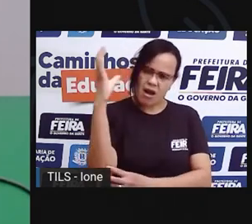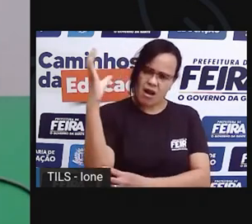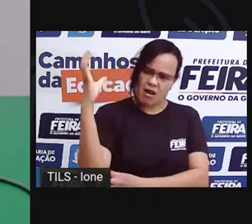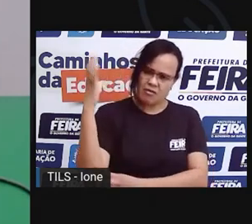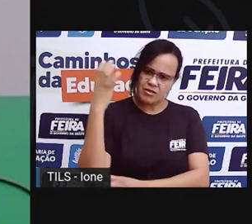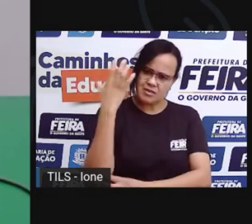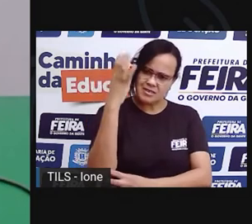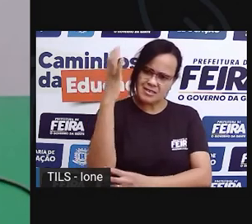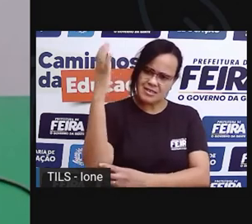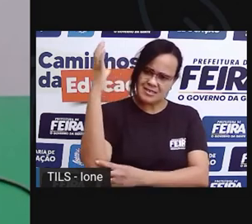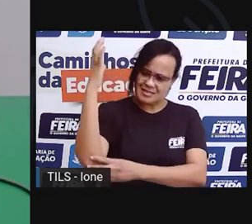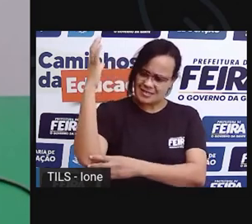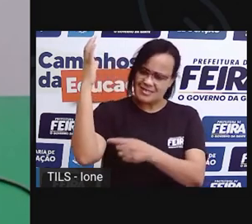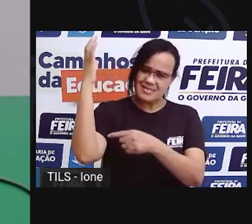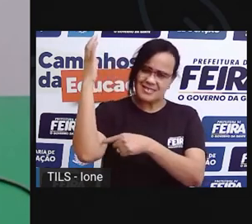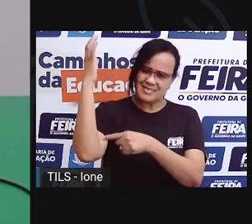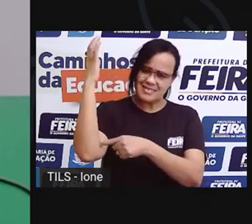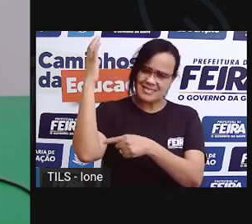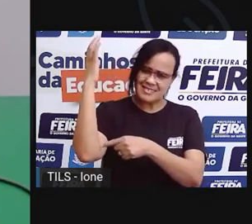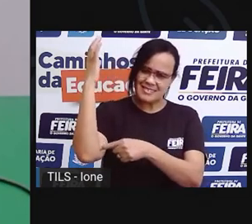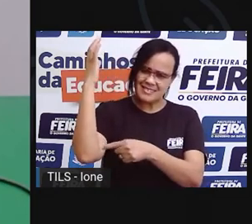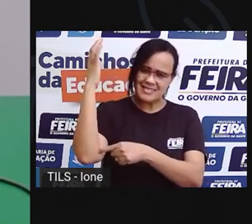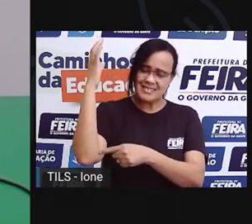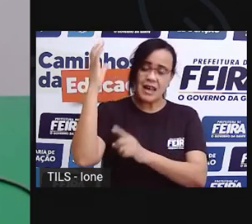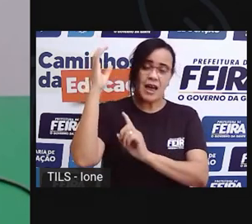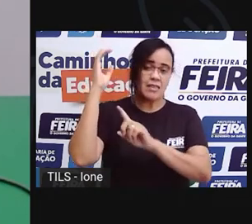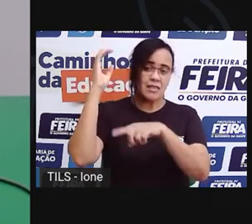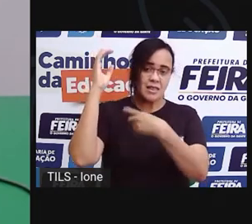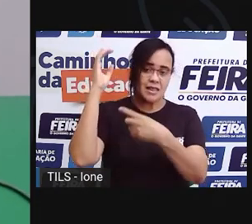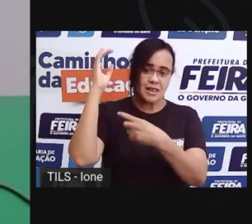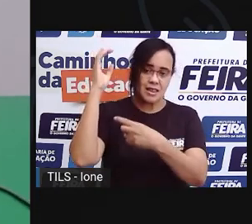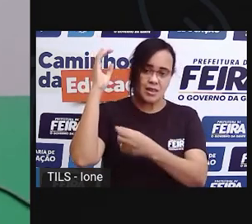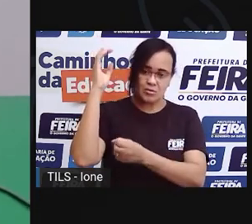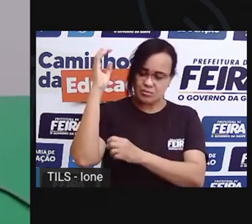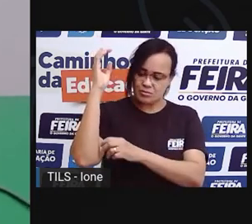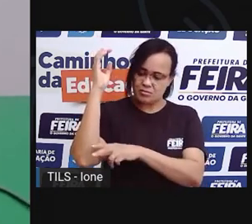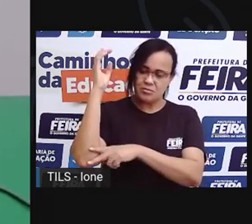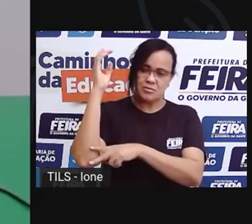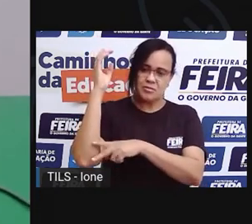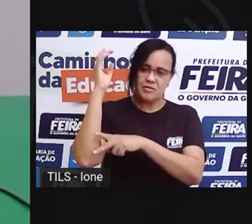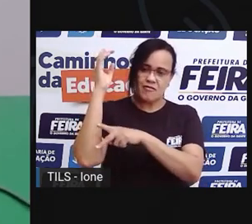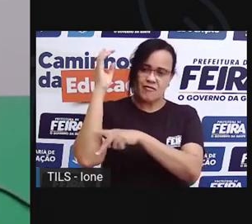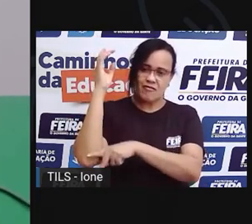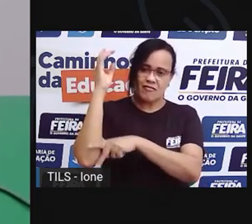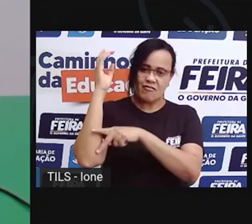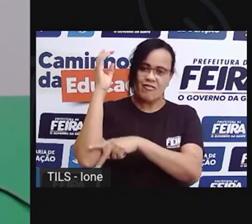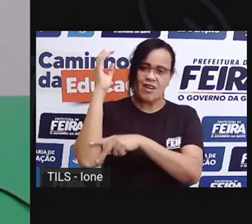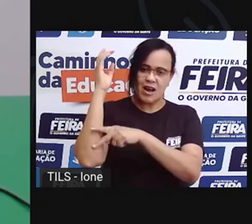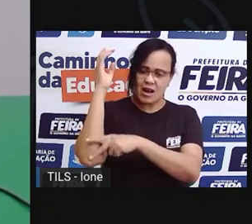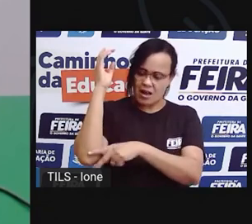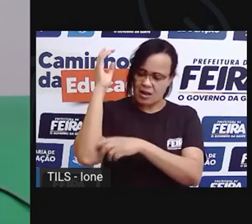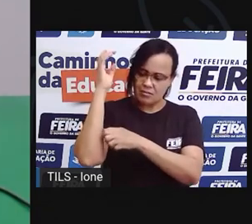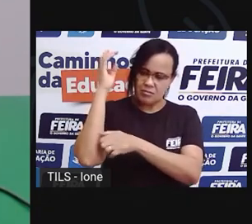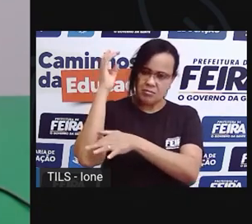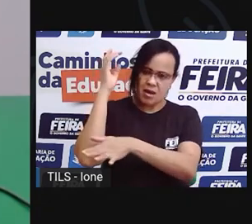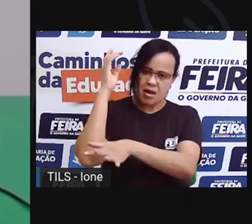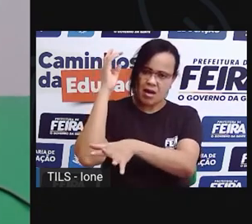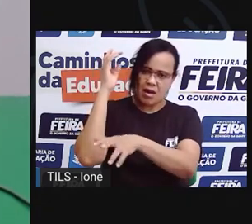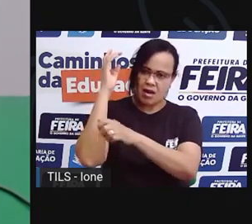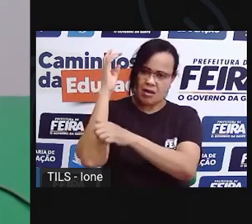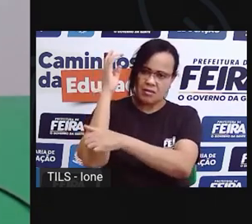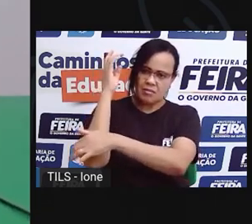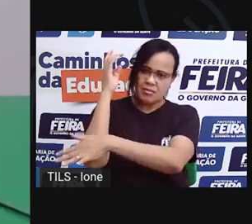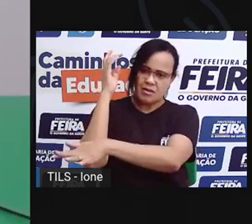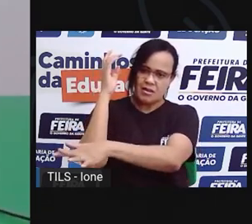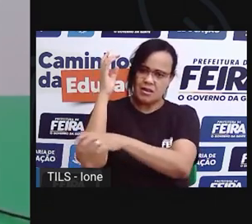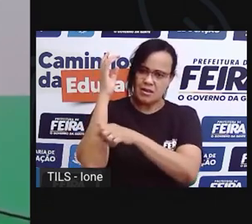Que eu vou fazer aqui embaixo, eu vou fazer a grama, né? Porque a árvore não pode estar voando. Pronto. Essa é